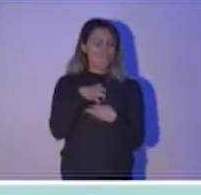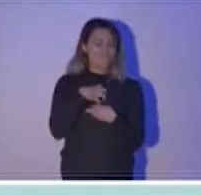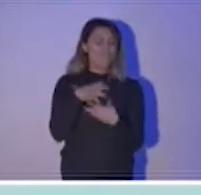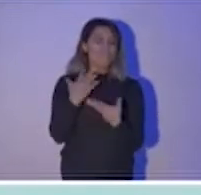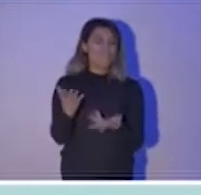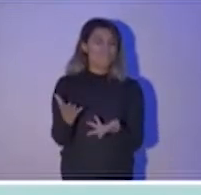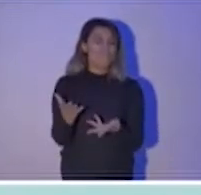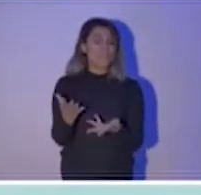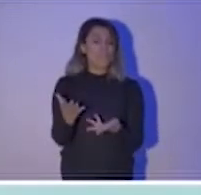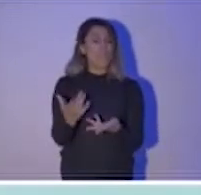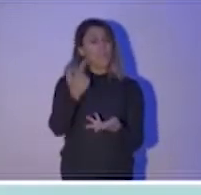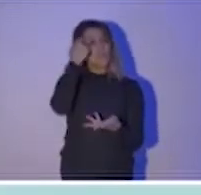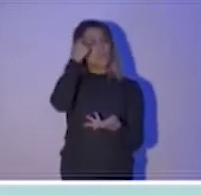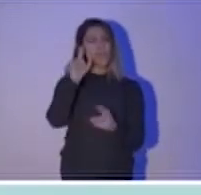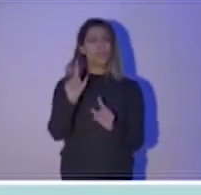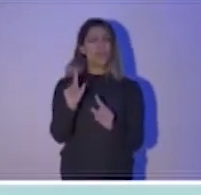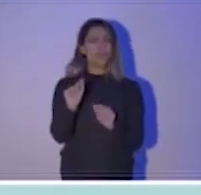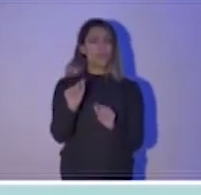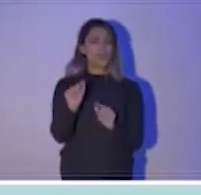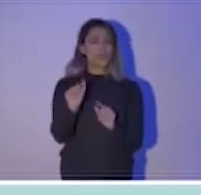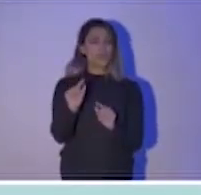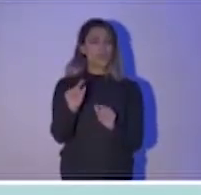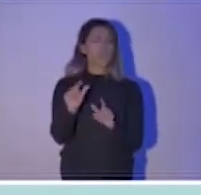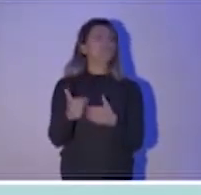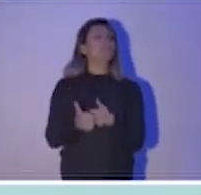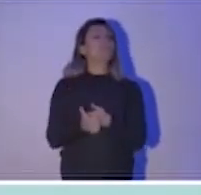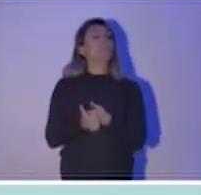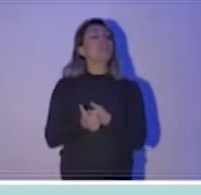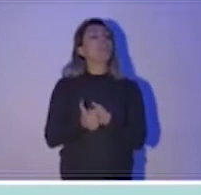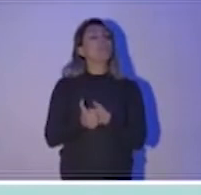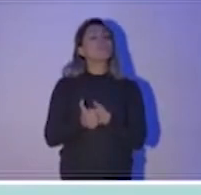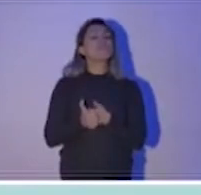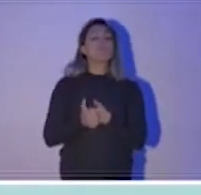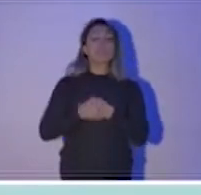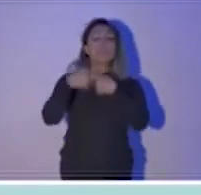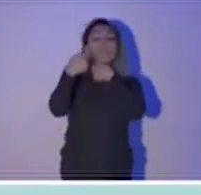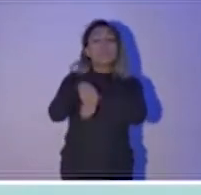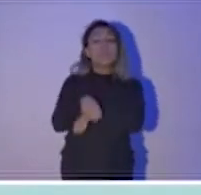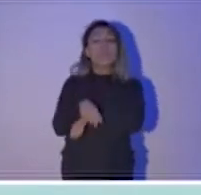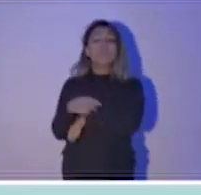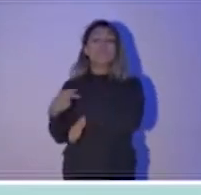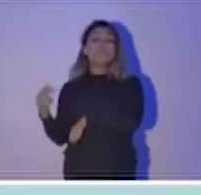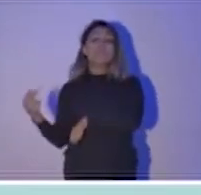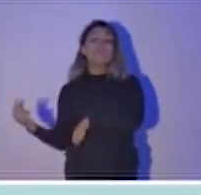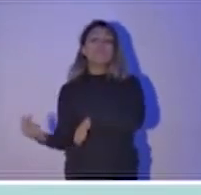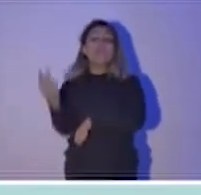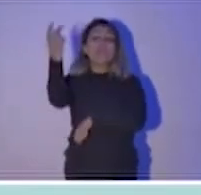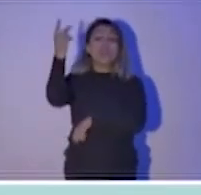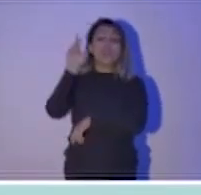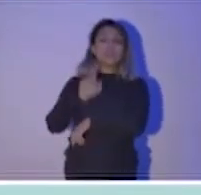E eu penso que há muita coisa para valorizar o professor. Nós fomos construindo um